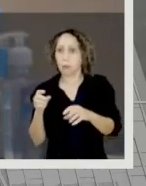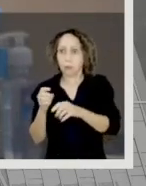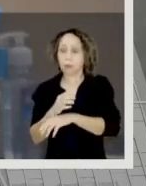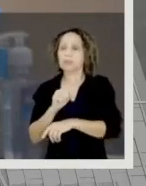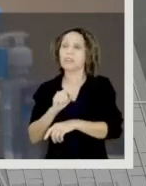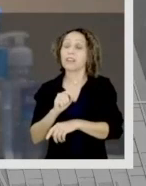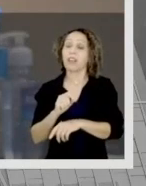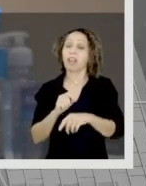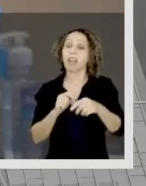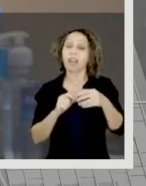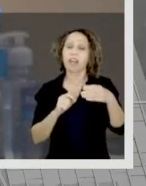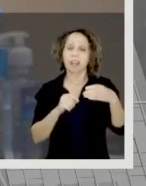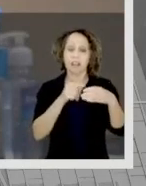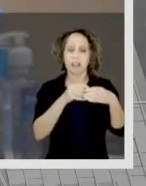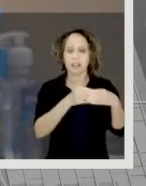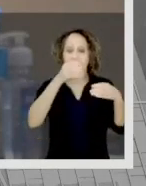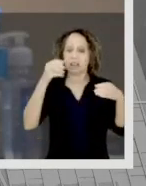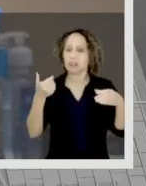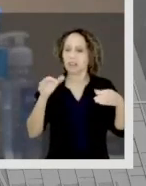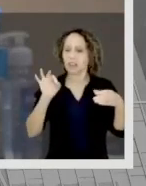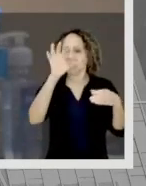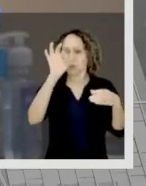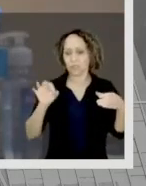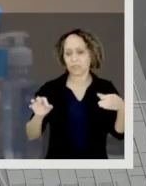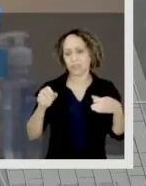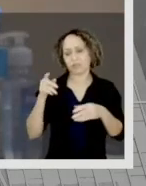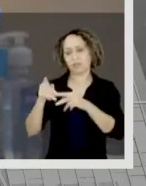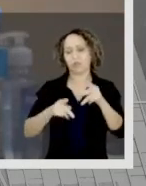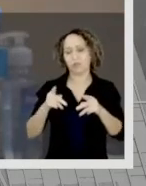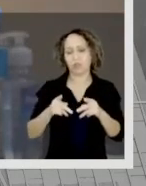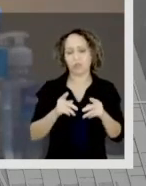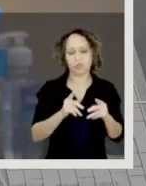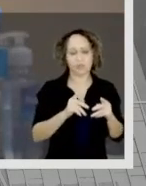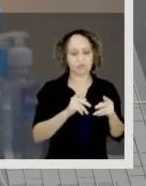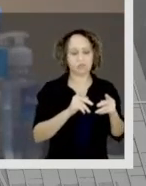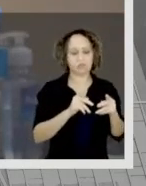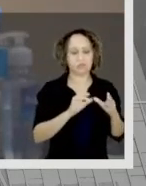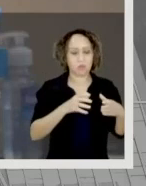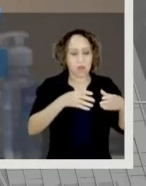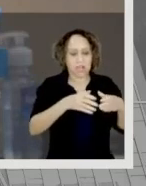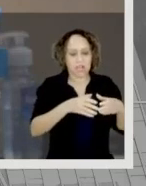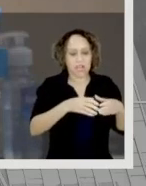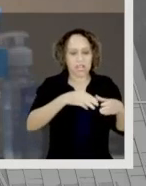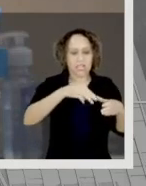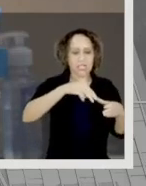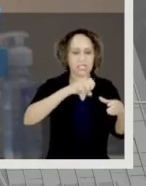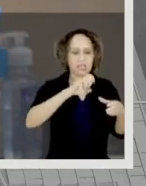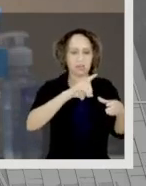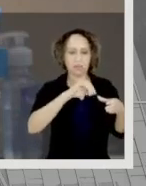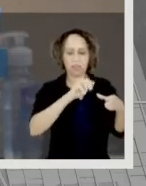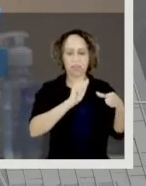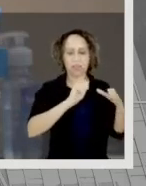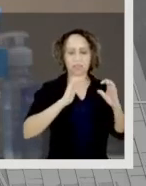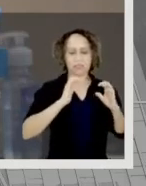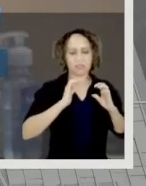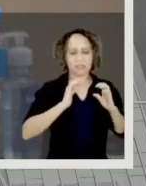uma viabilidade eleitoral muito grande, que pode acender, fazer com que acendam alguns candidatos que sejam eleitos. Ou seja, eventualmente,